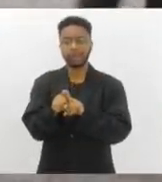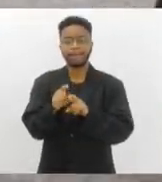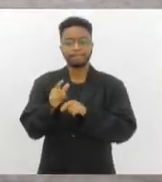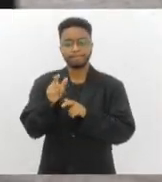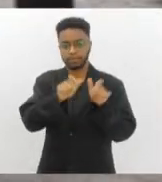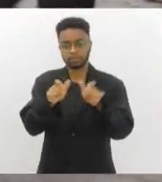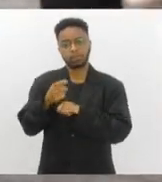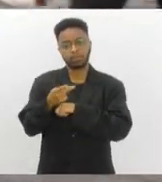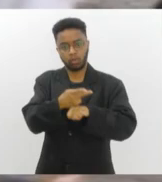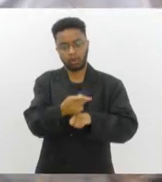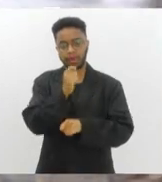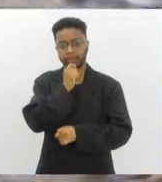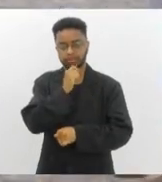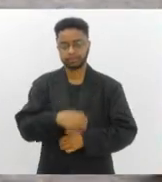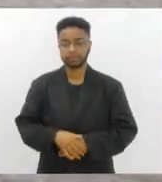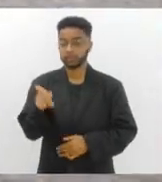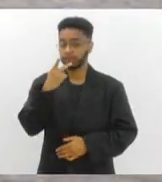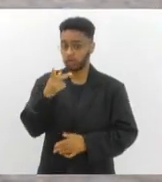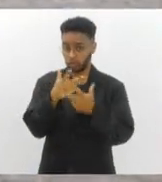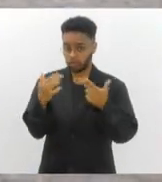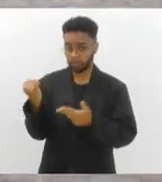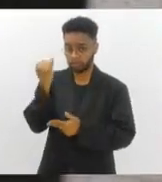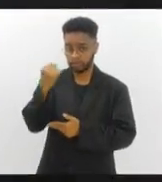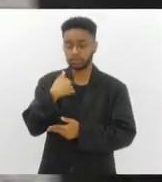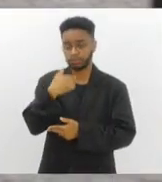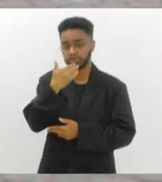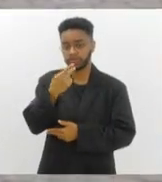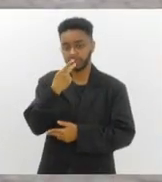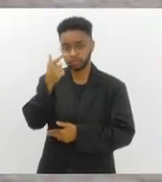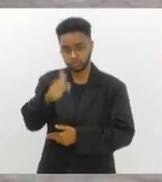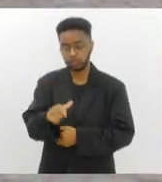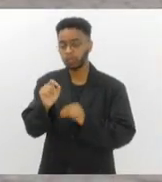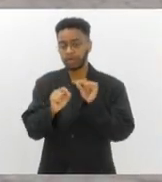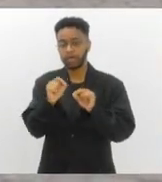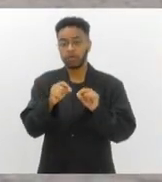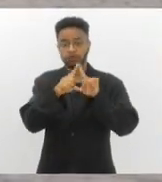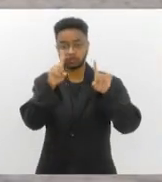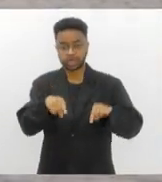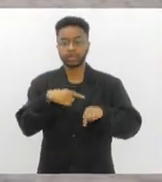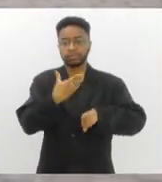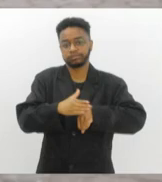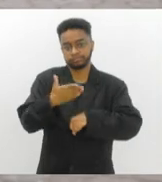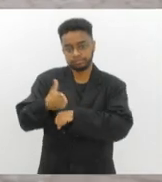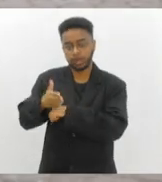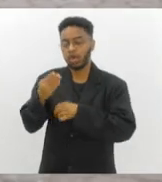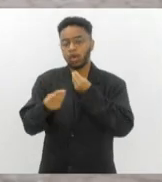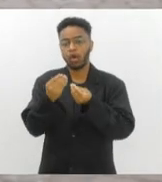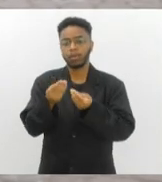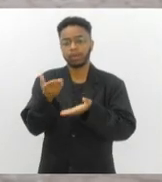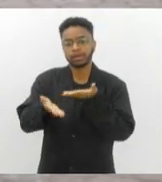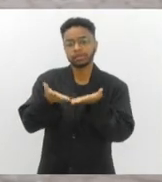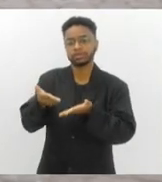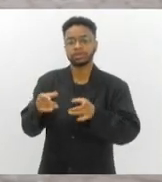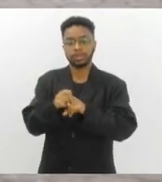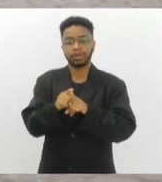procura. Você citou um ponto importante, vou pedir para reforçar nesse sentido, do treinamento que os funcionários receberam para poder fazer esses atendimentos, mesmo